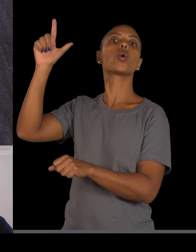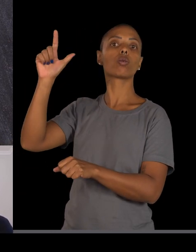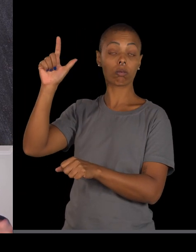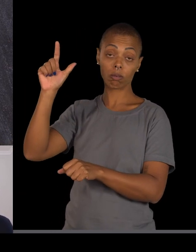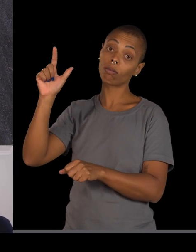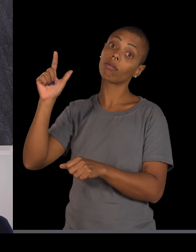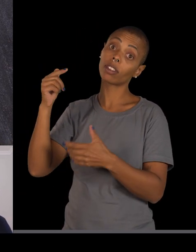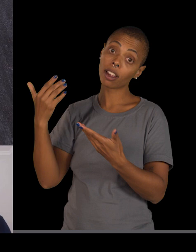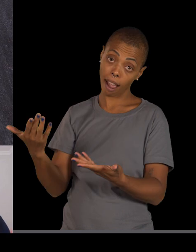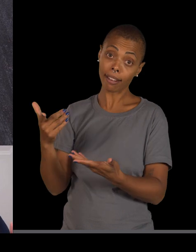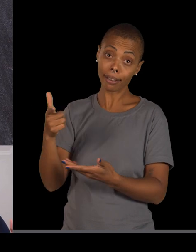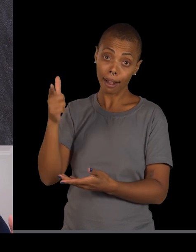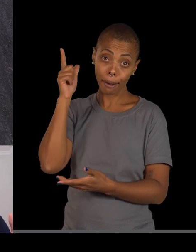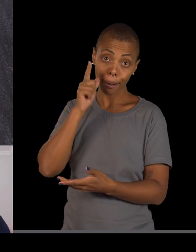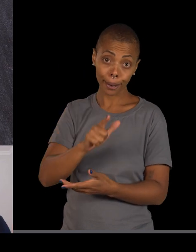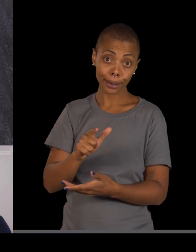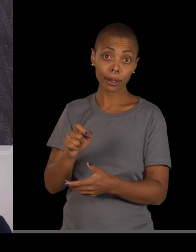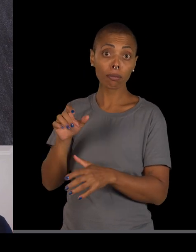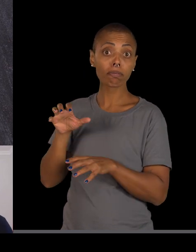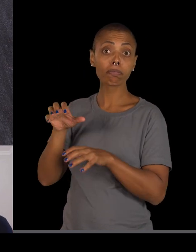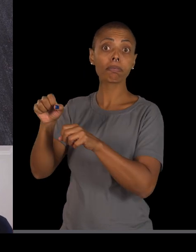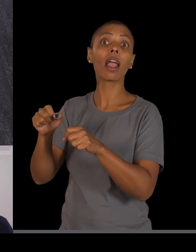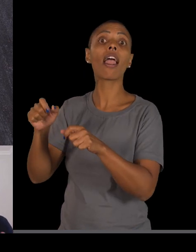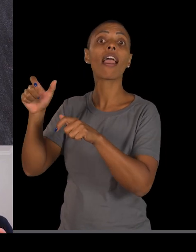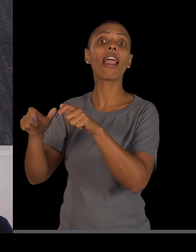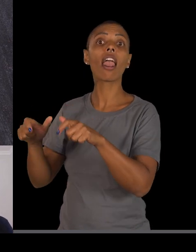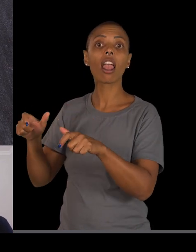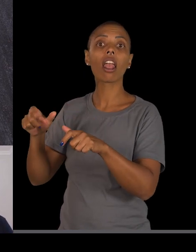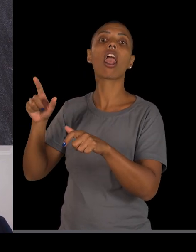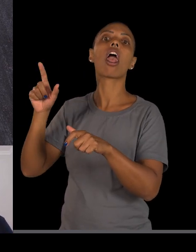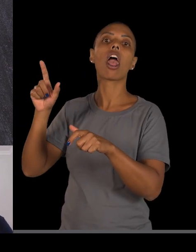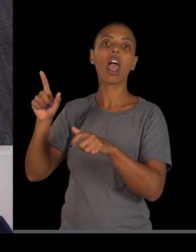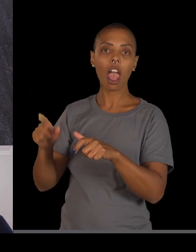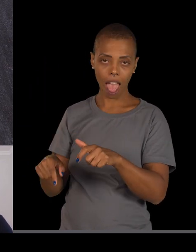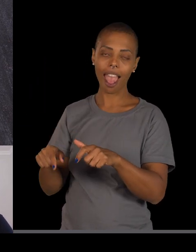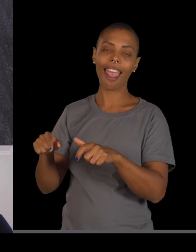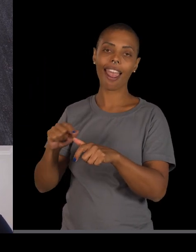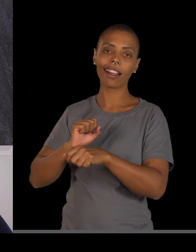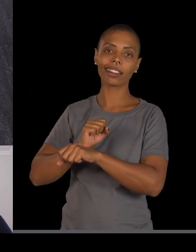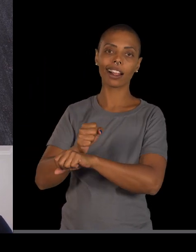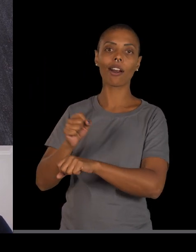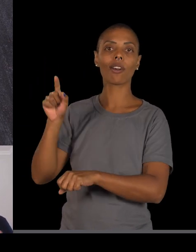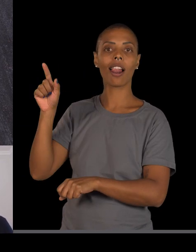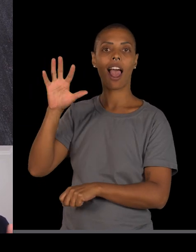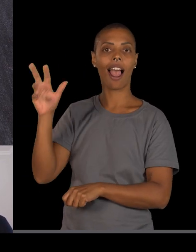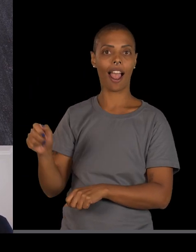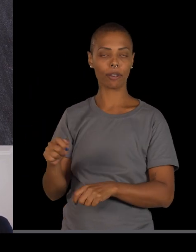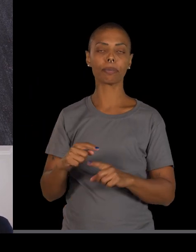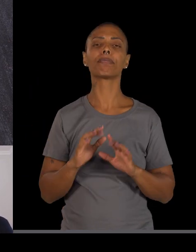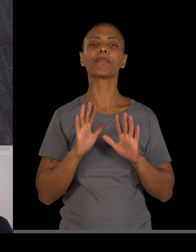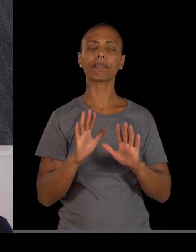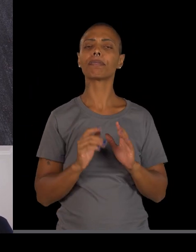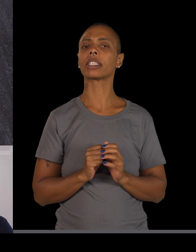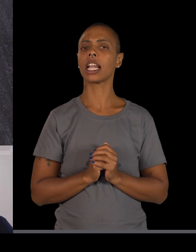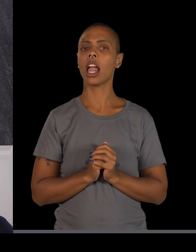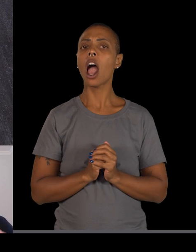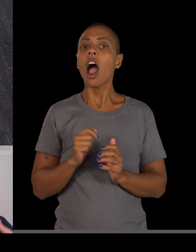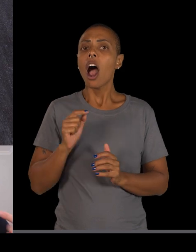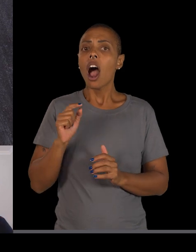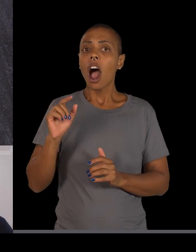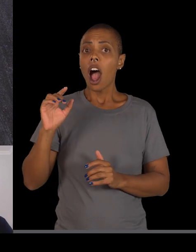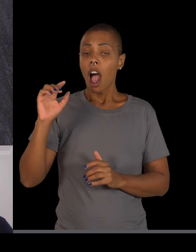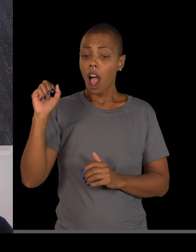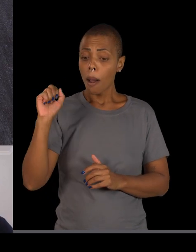escravizada. E a mão de obra que os portugueses vão buscar era a mão de obra africana. Bom, se no primeiro momento quem